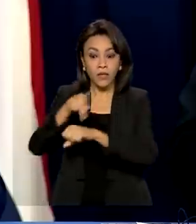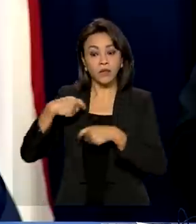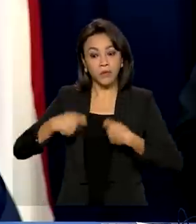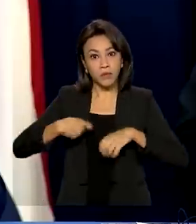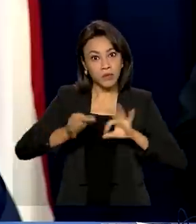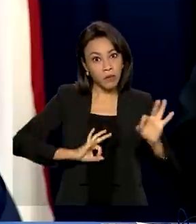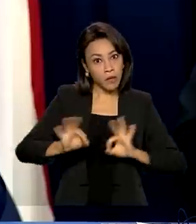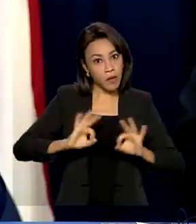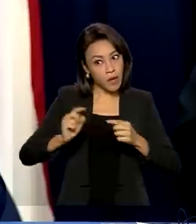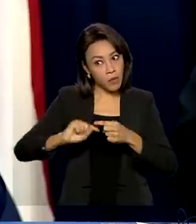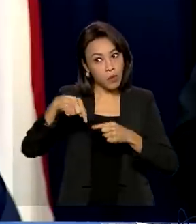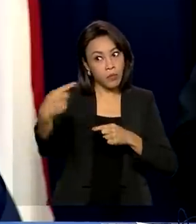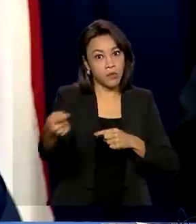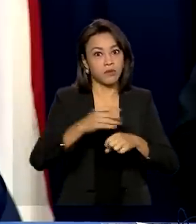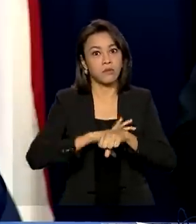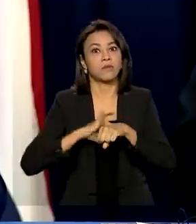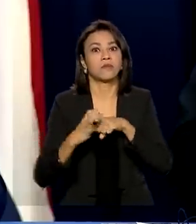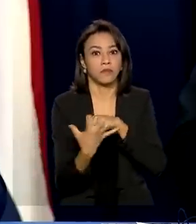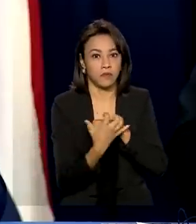pandemia.